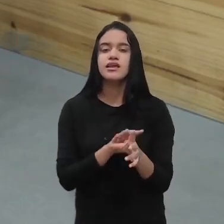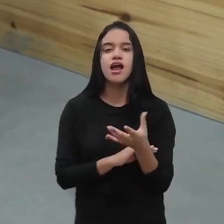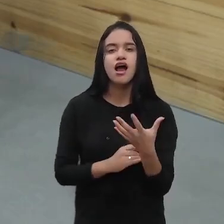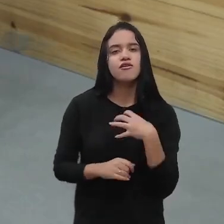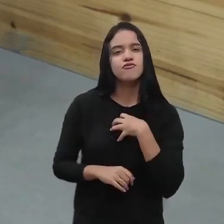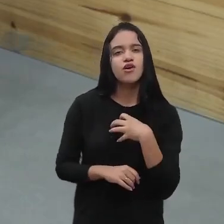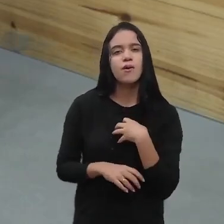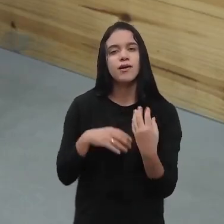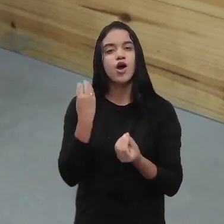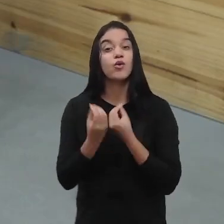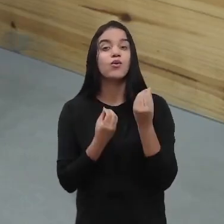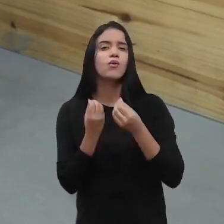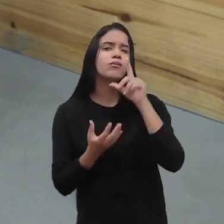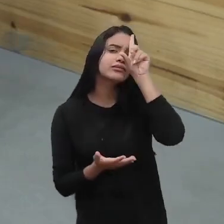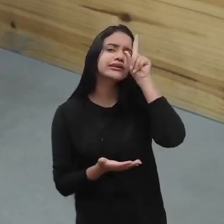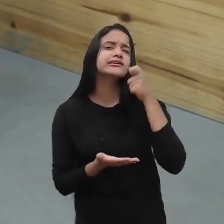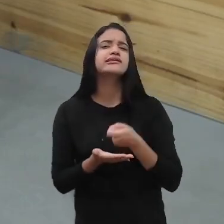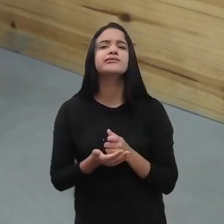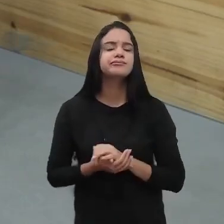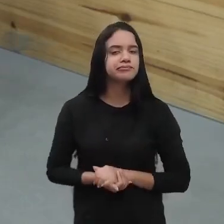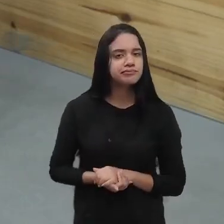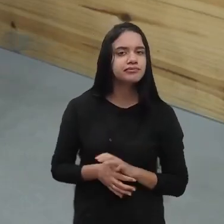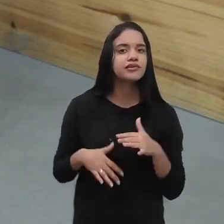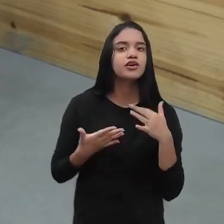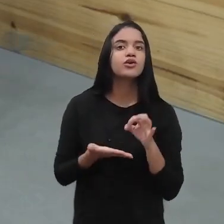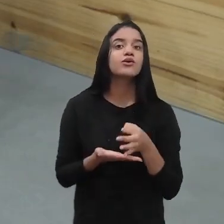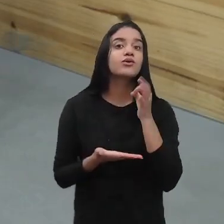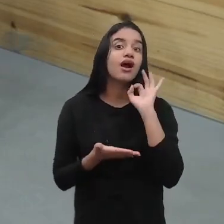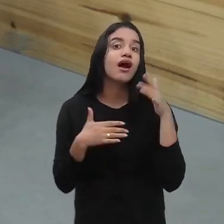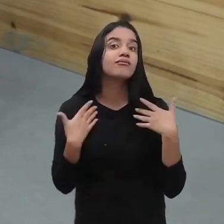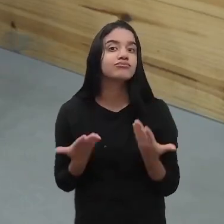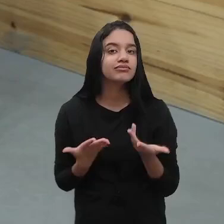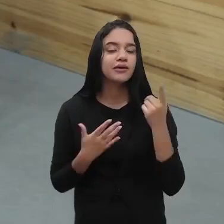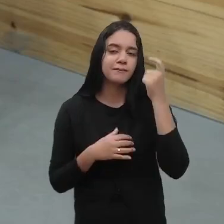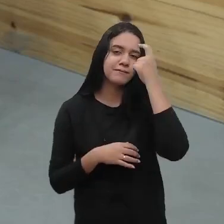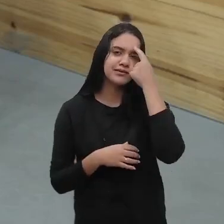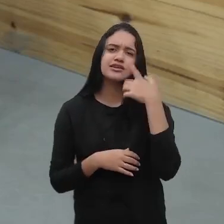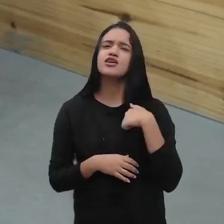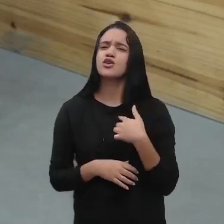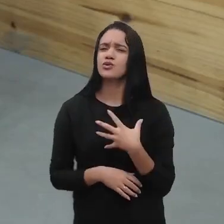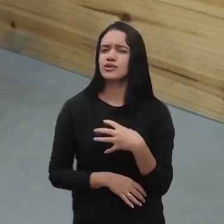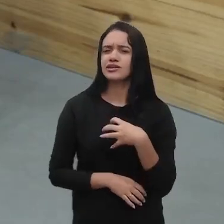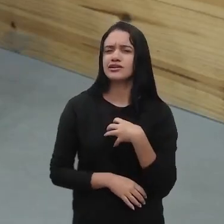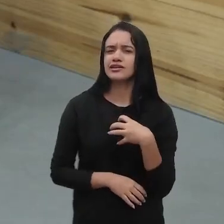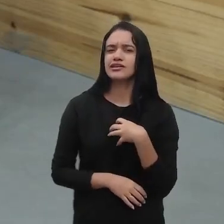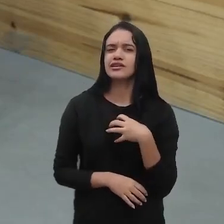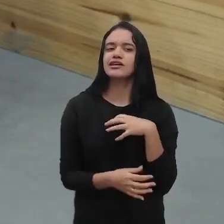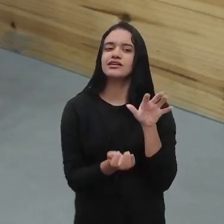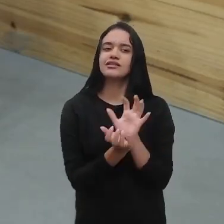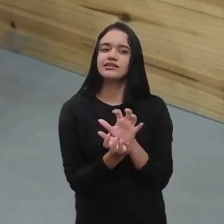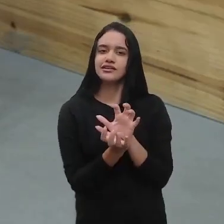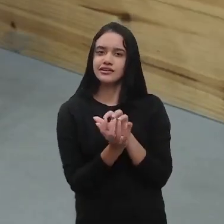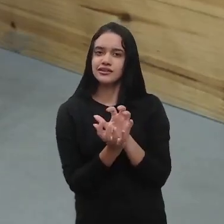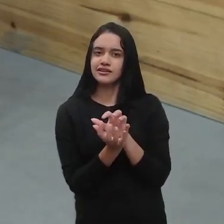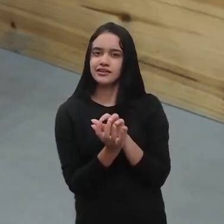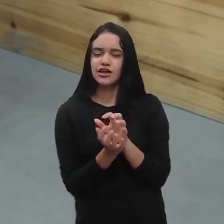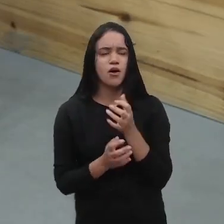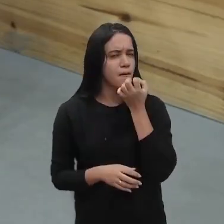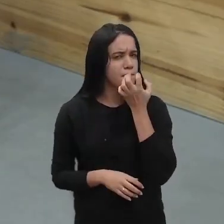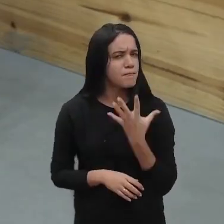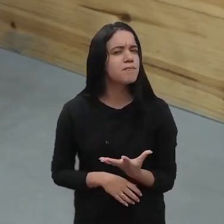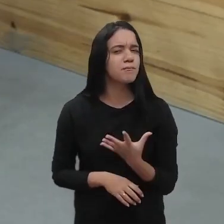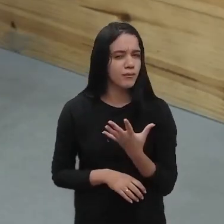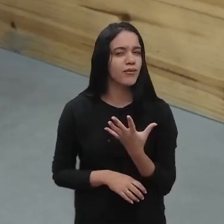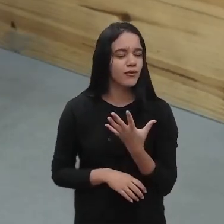se isso é positivo ou não, como é que eu vou decidir? Qual é o café da manhã? Pensa, eu senti que estar aqui em Pernambuco é porque a gente é bom mesmo. Pernambucano